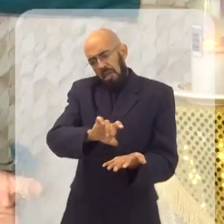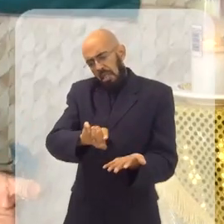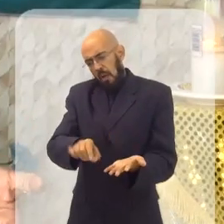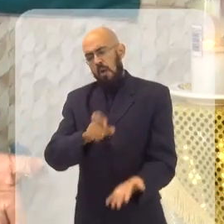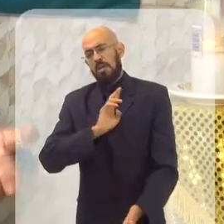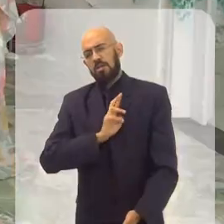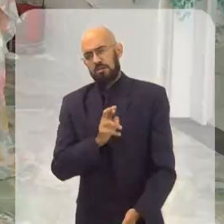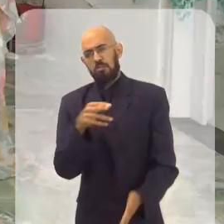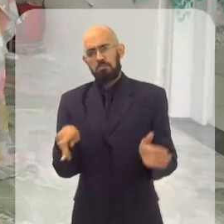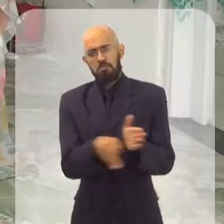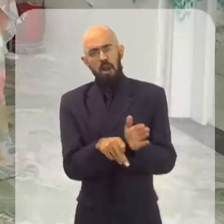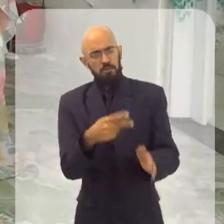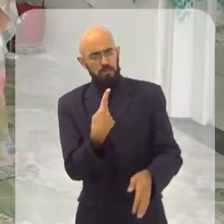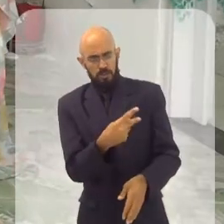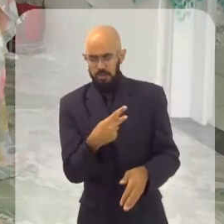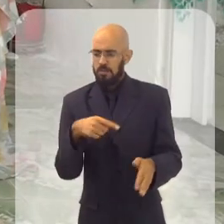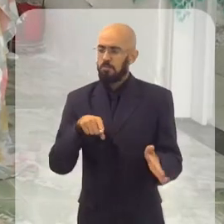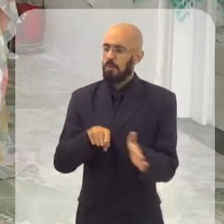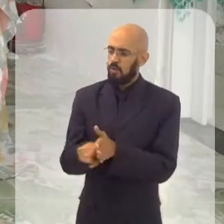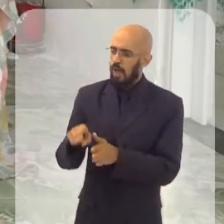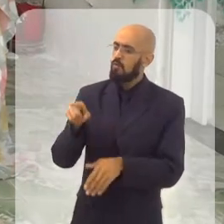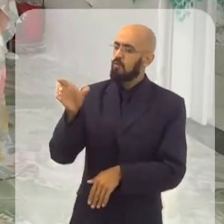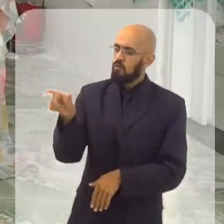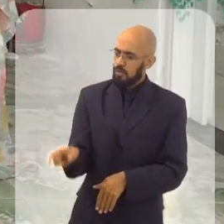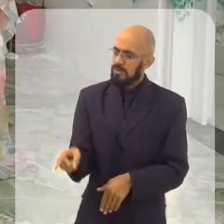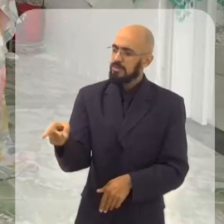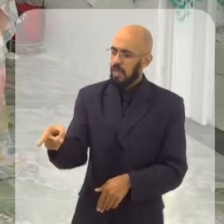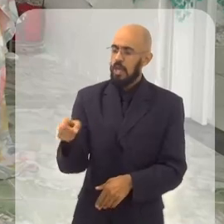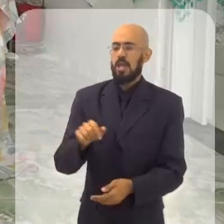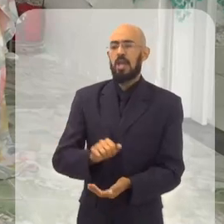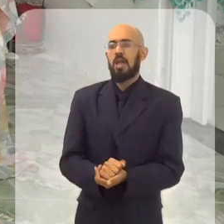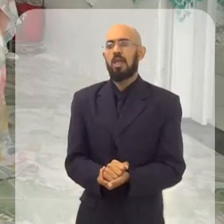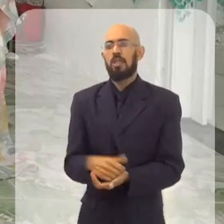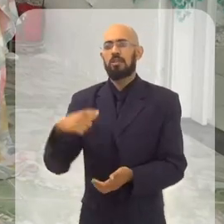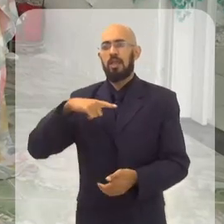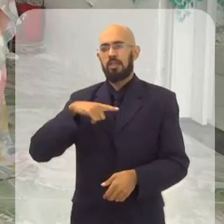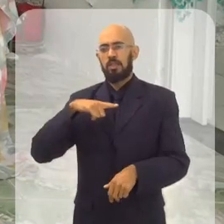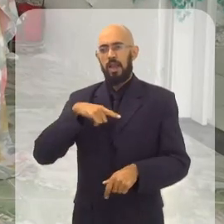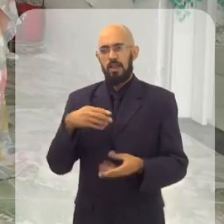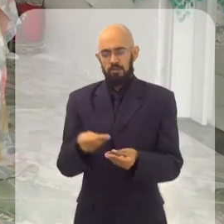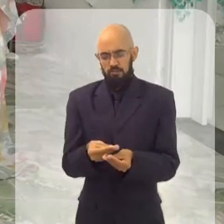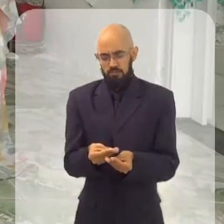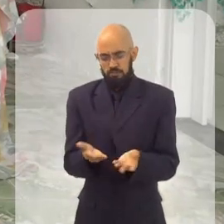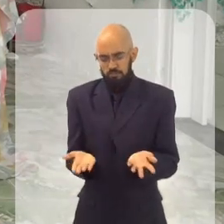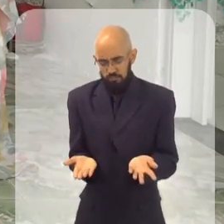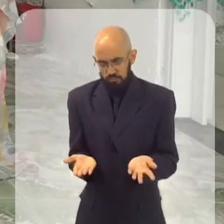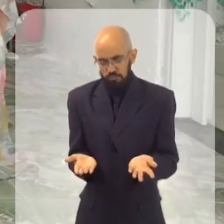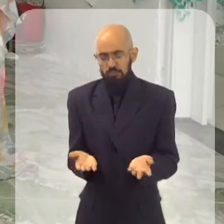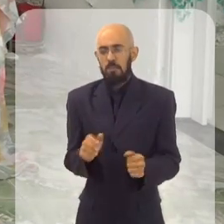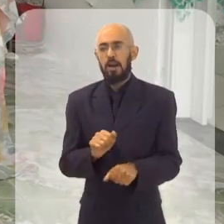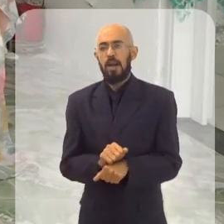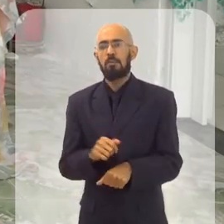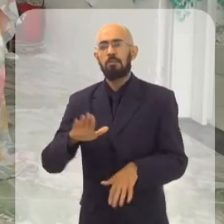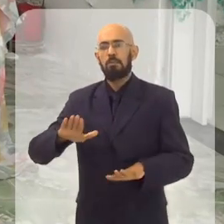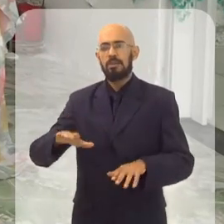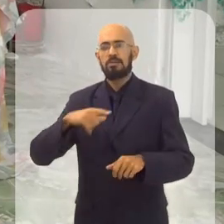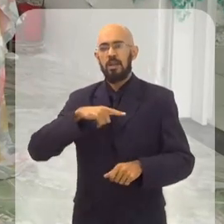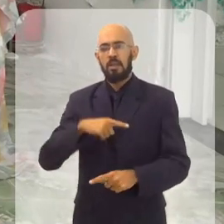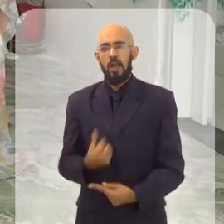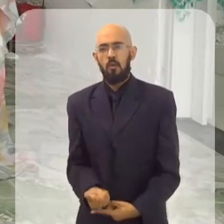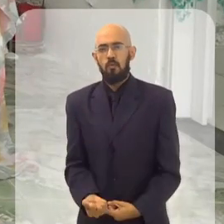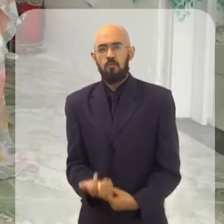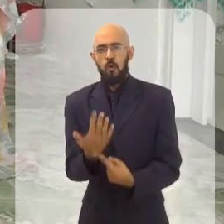sua religião. Você, por exemplo. Você aqui tem o oráculo, mas você tem